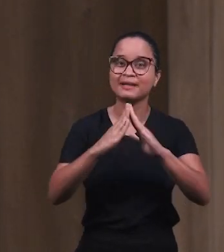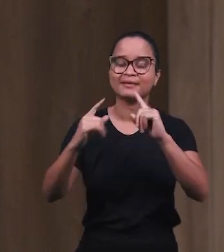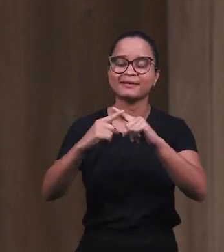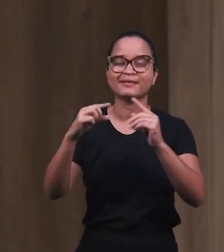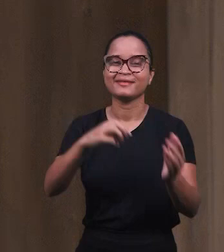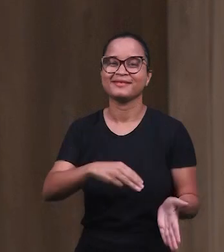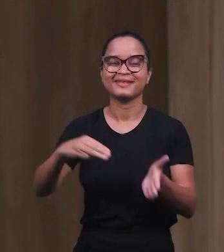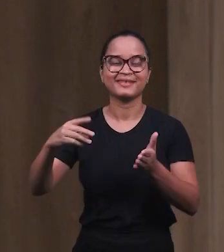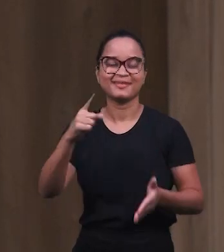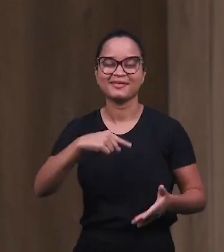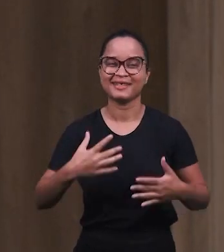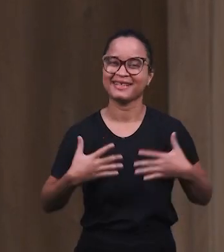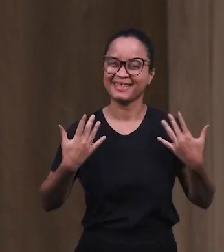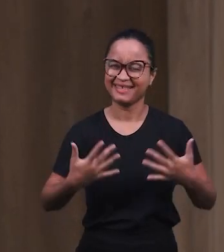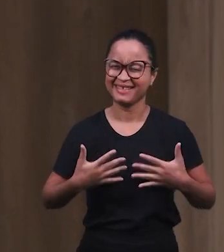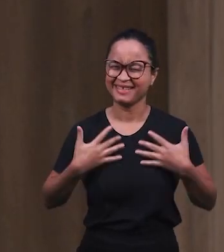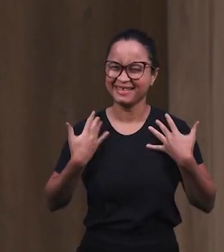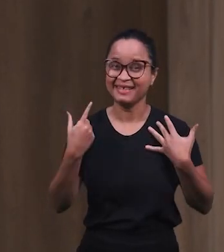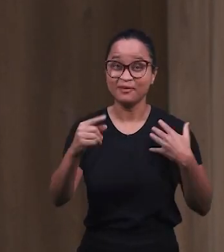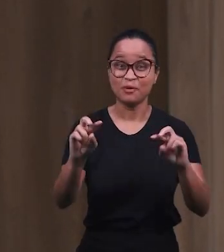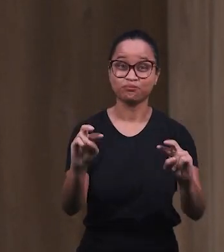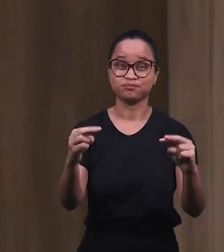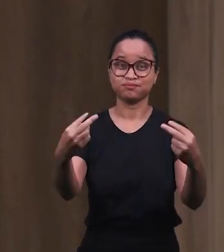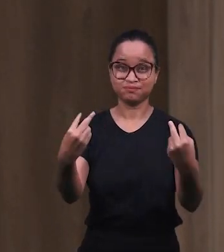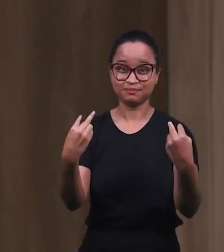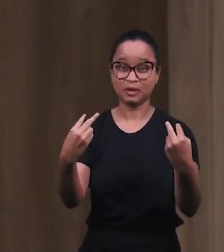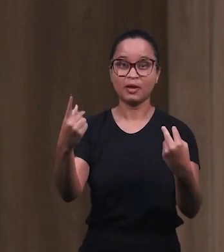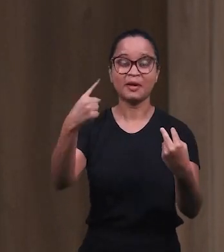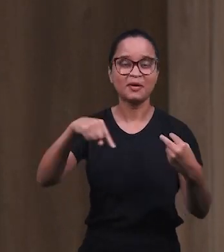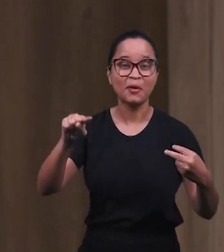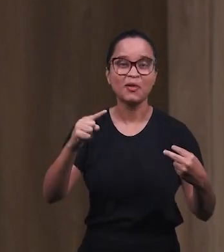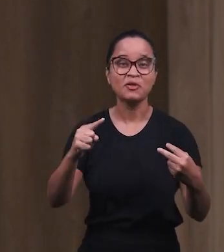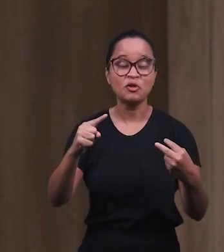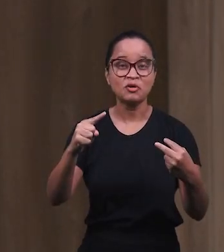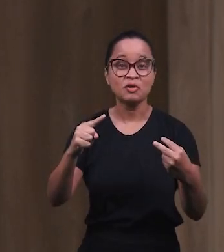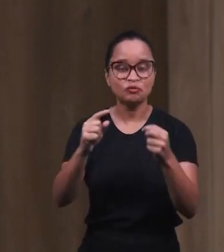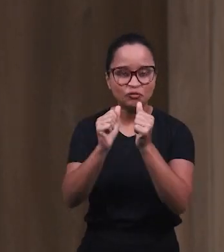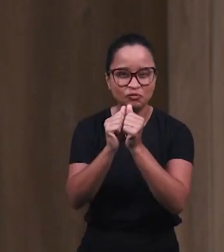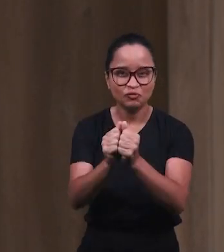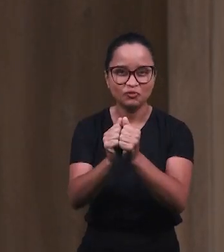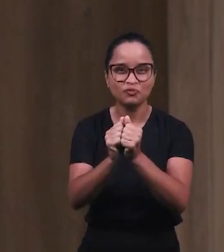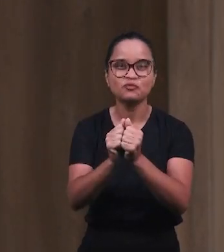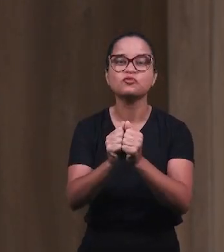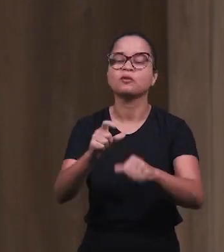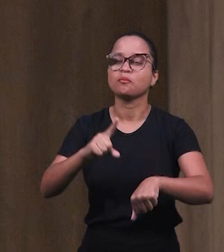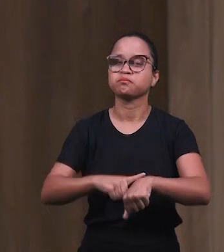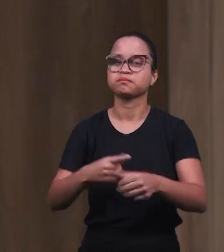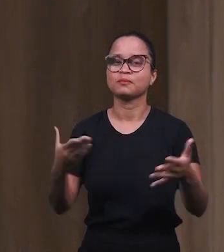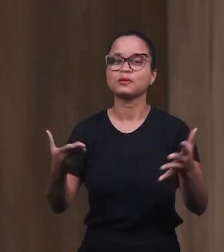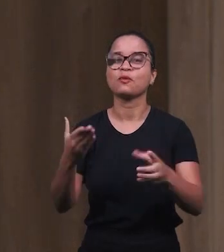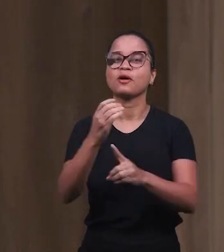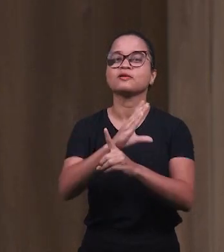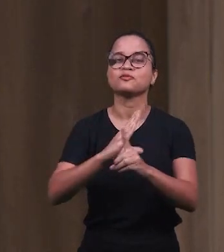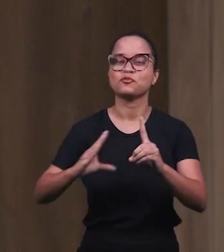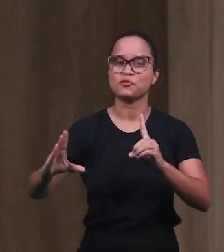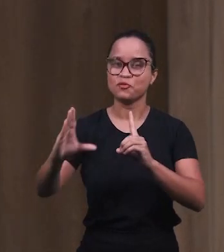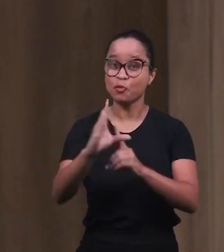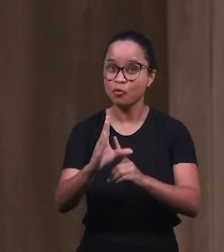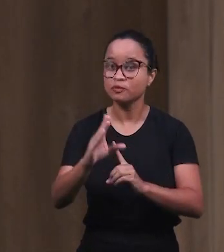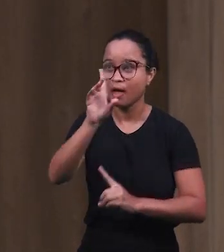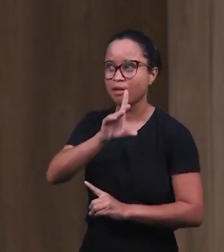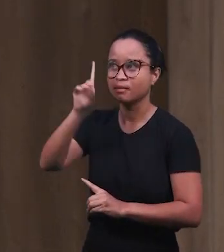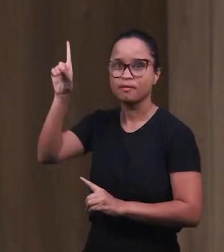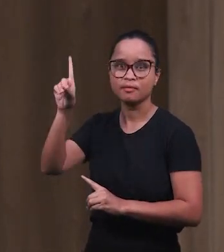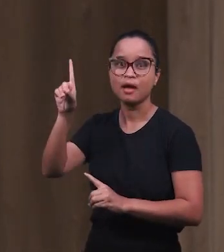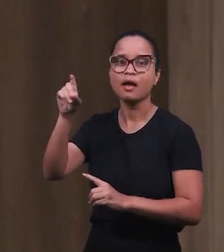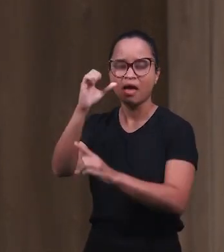Cristã Maranata. É uma alegria ter a sua audiência, é uma alegria estarmos juntos agora, nesse momento em que nós vamos cultuar a